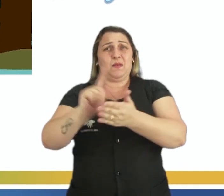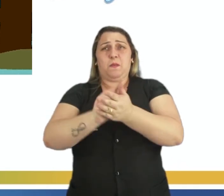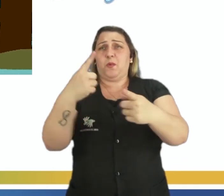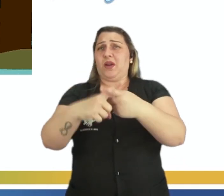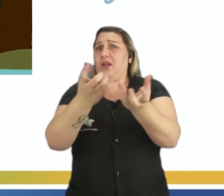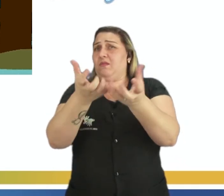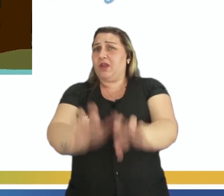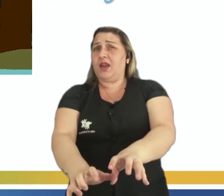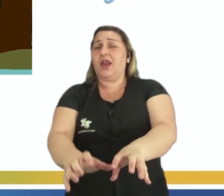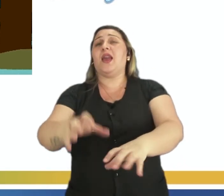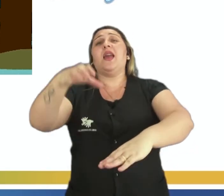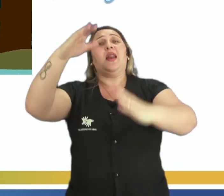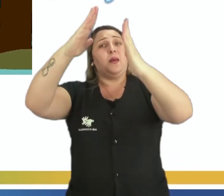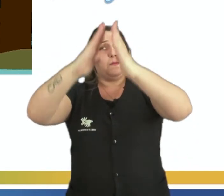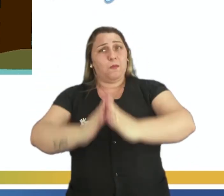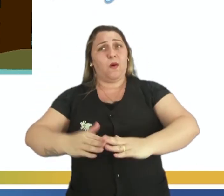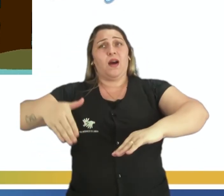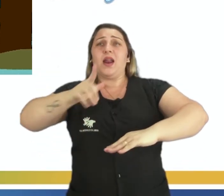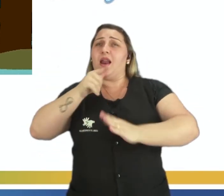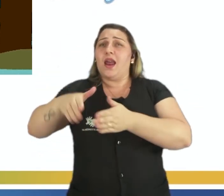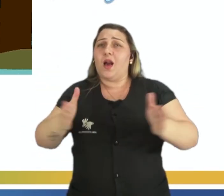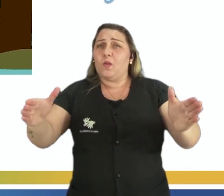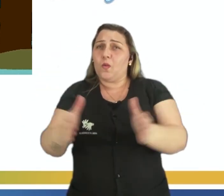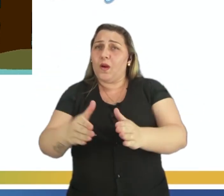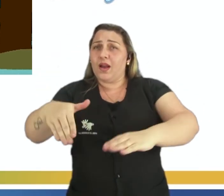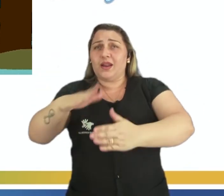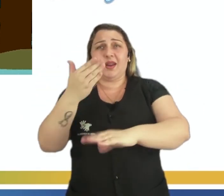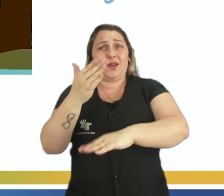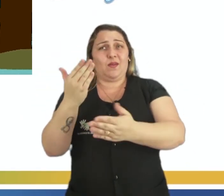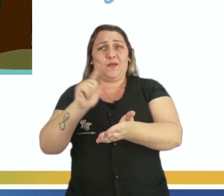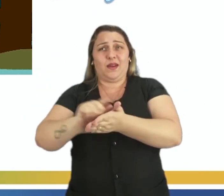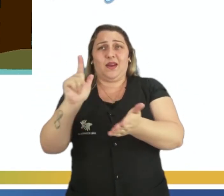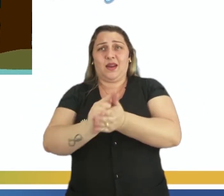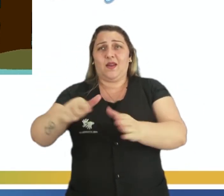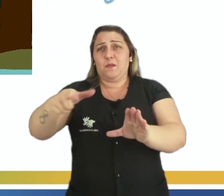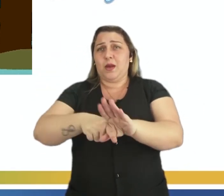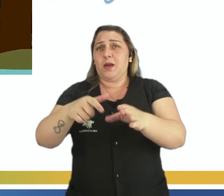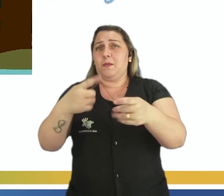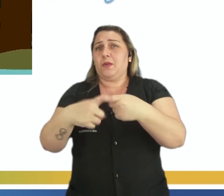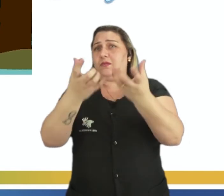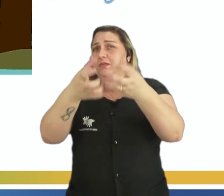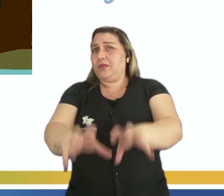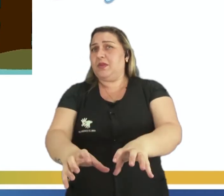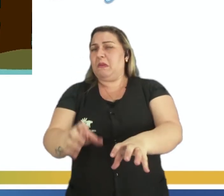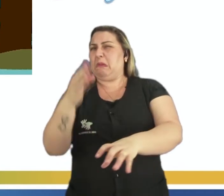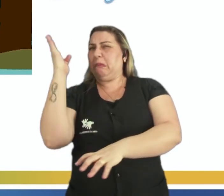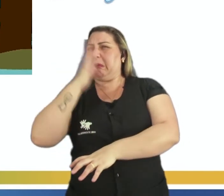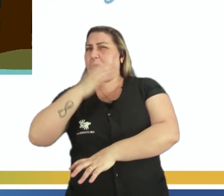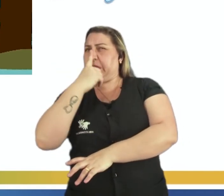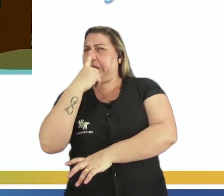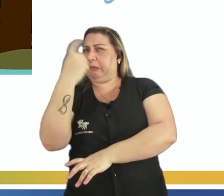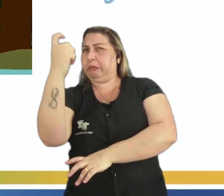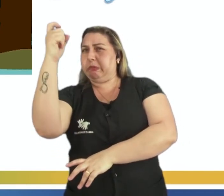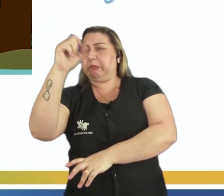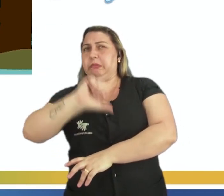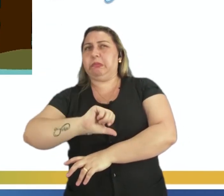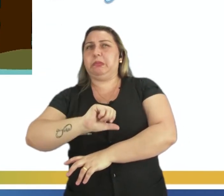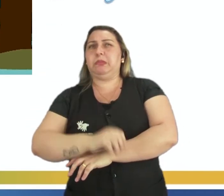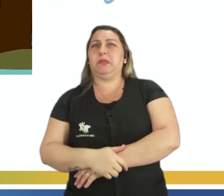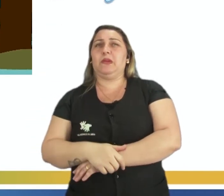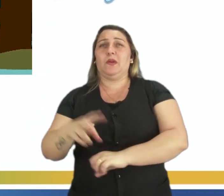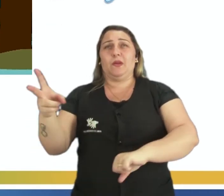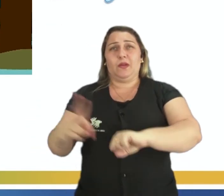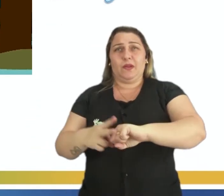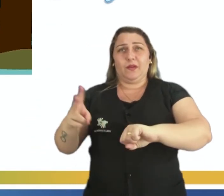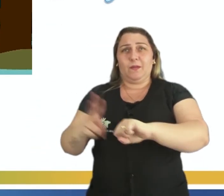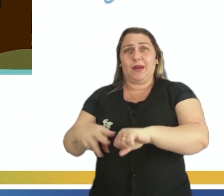Não lava porque não quer. Ele mora lá na lagoa e não lava o pé porque não quer. Mas que chulé! E aí,